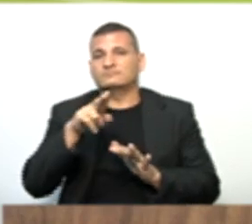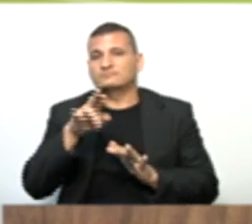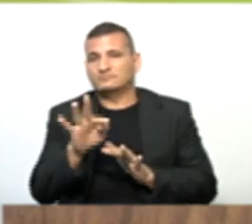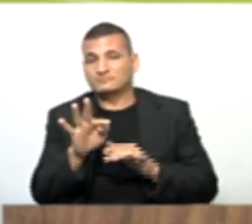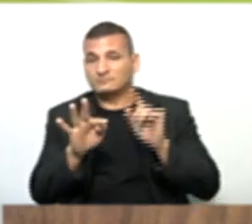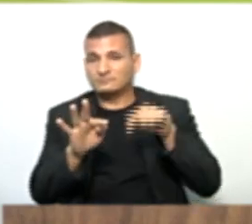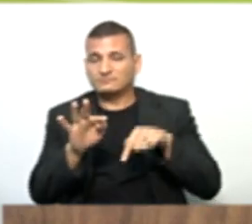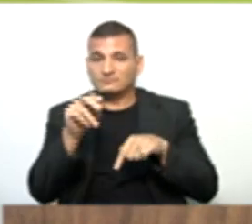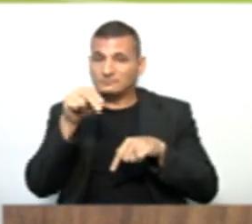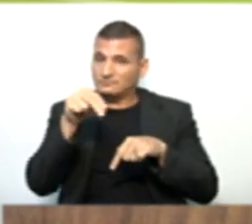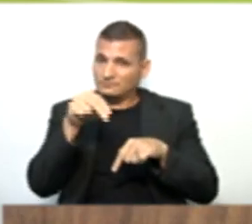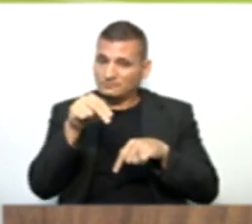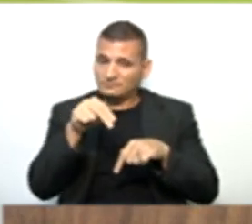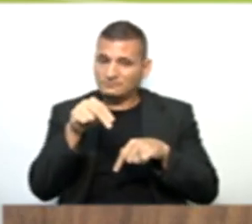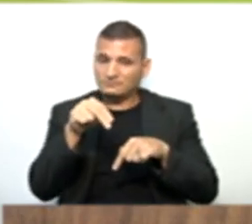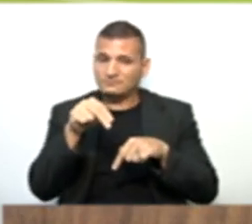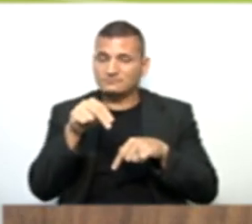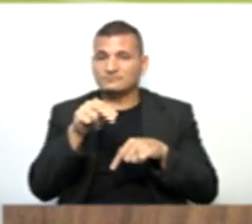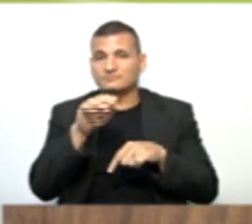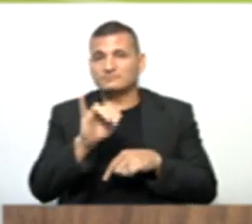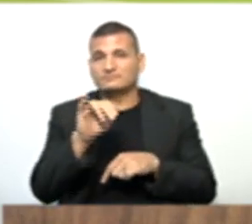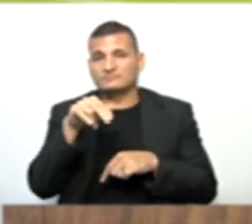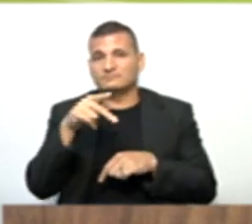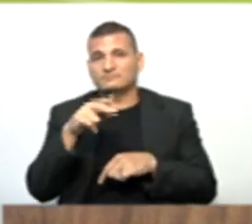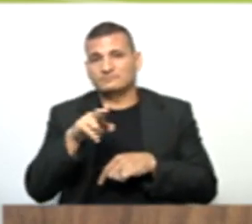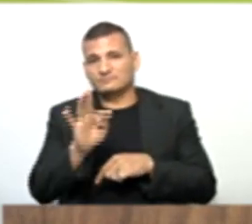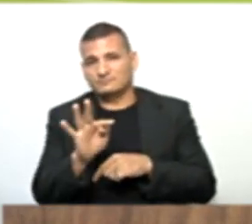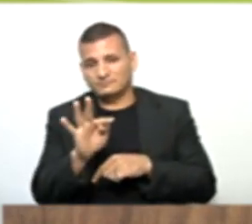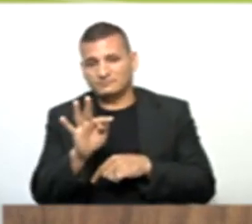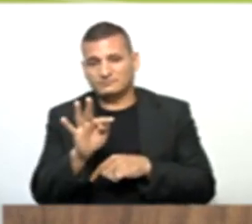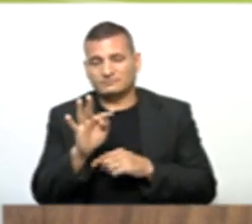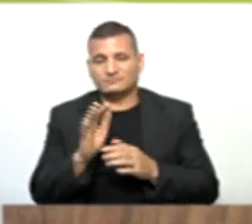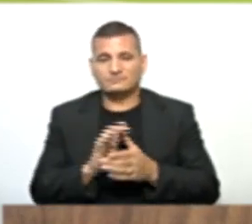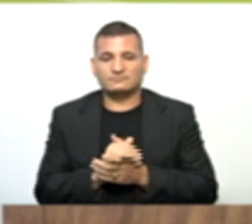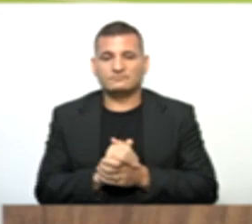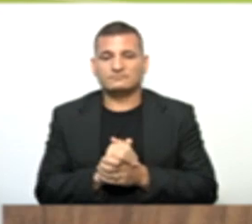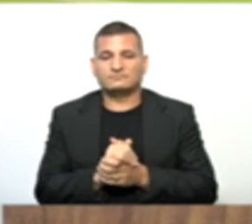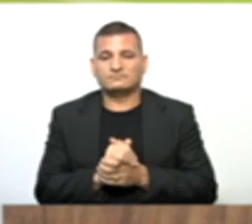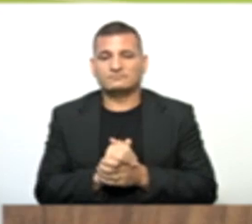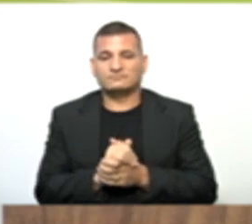tá? É I-N-P-U-T, input.